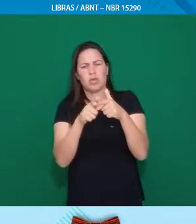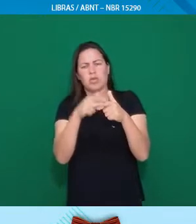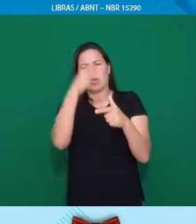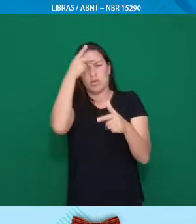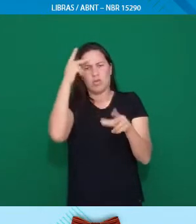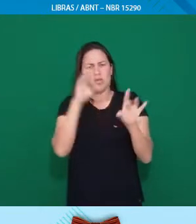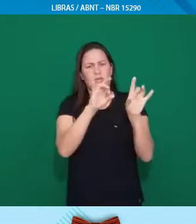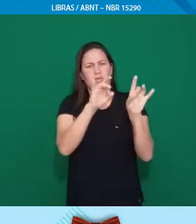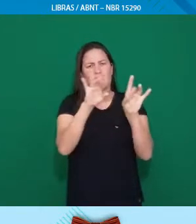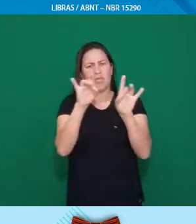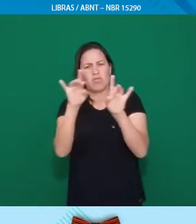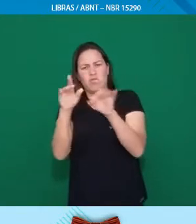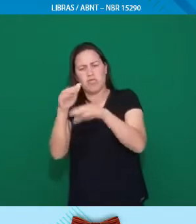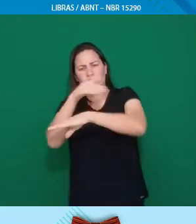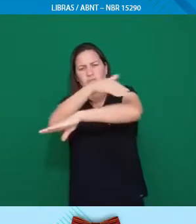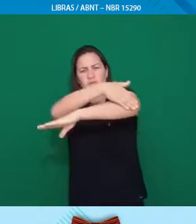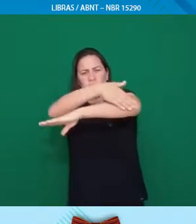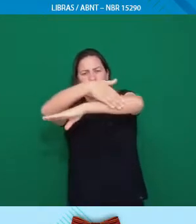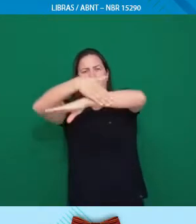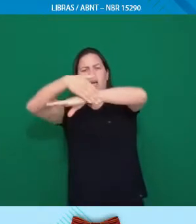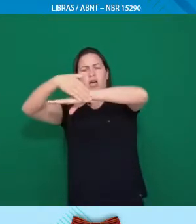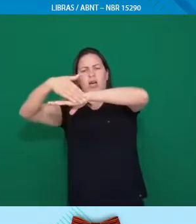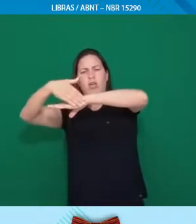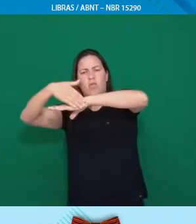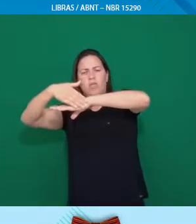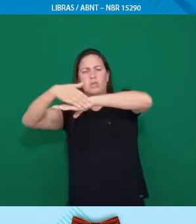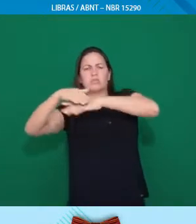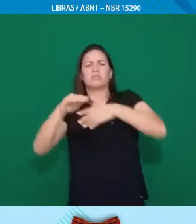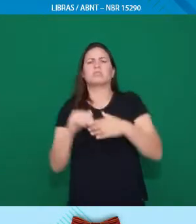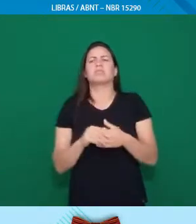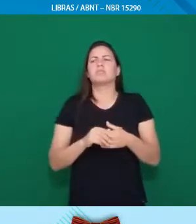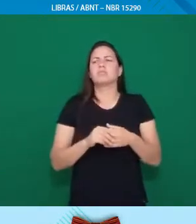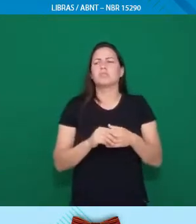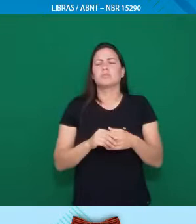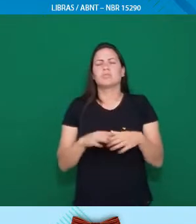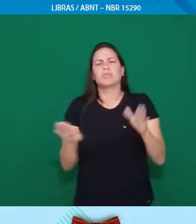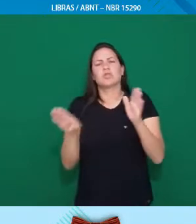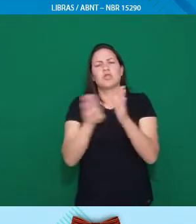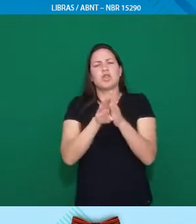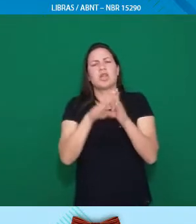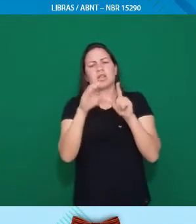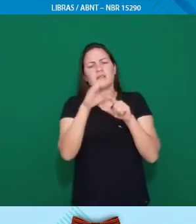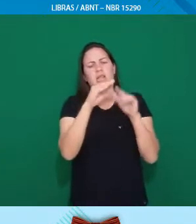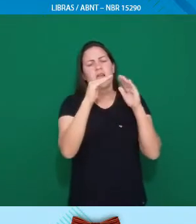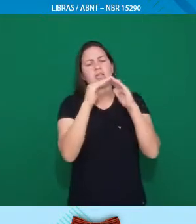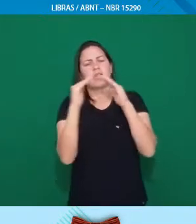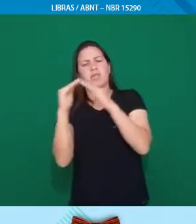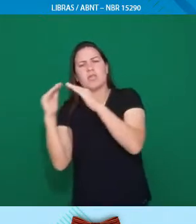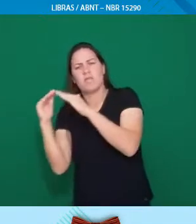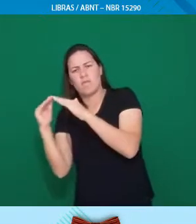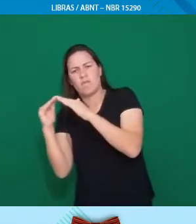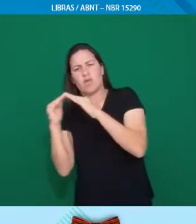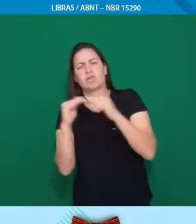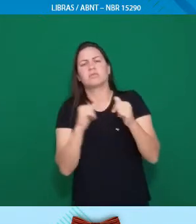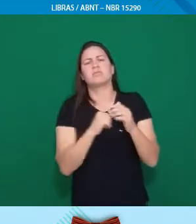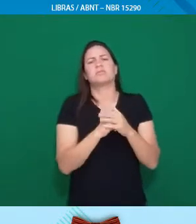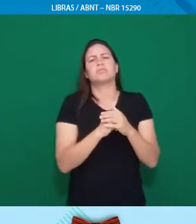ambulante vendedor ambulante o que que na que vêm de Fora